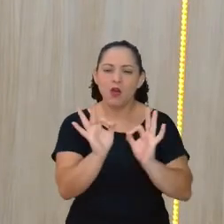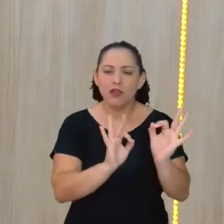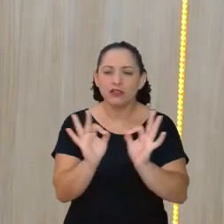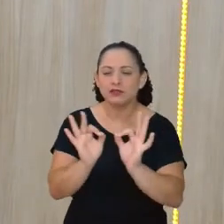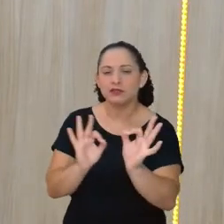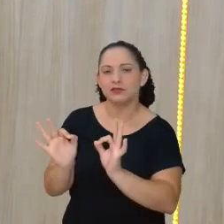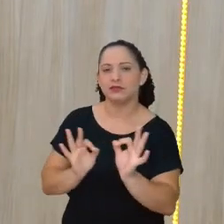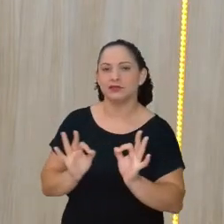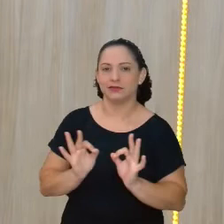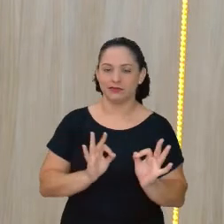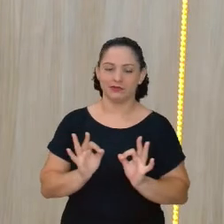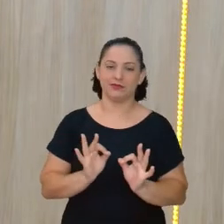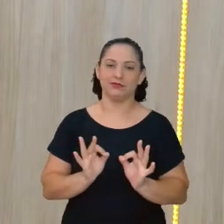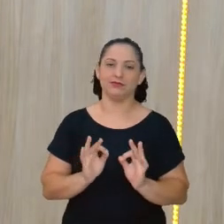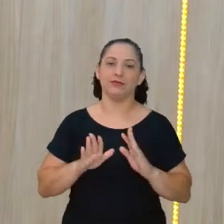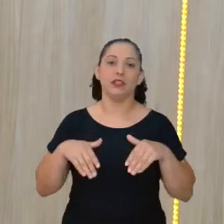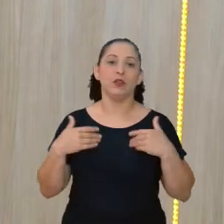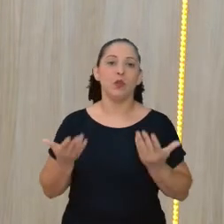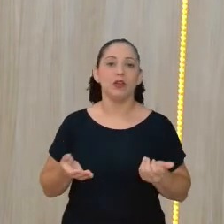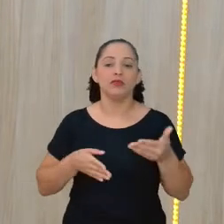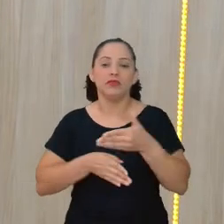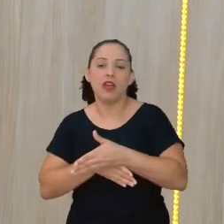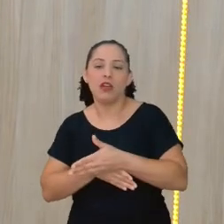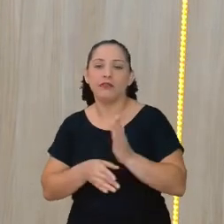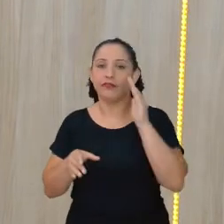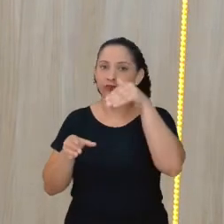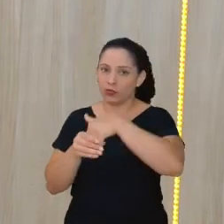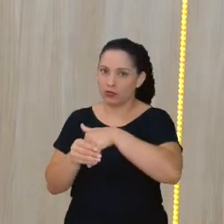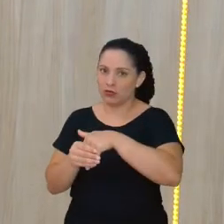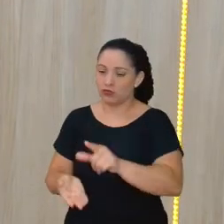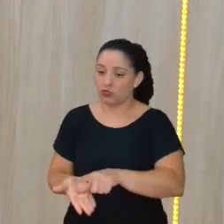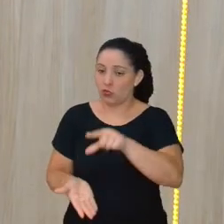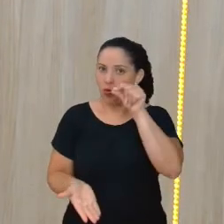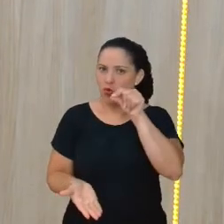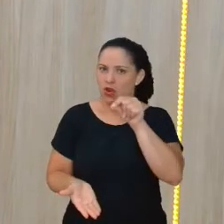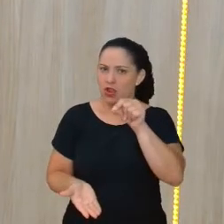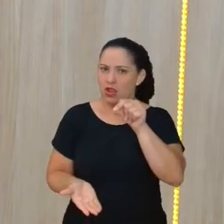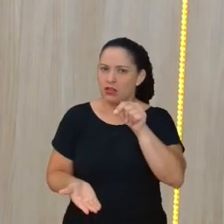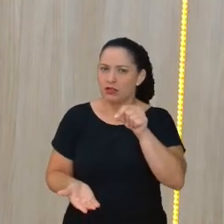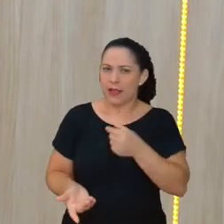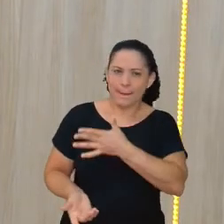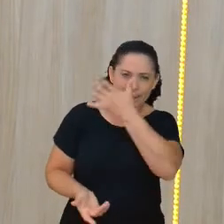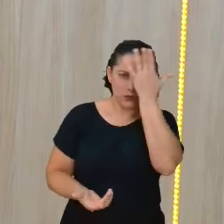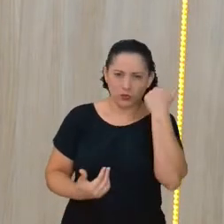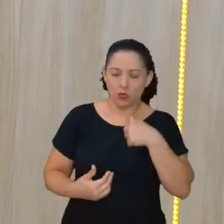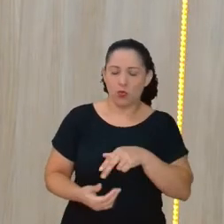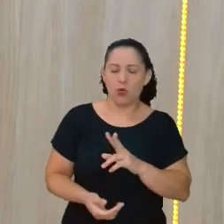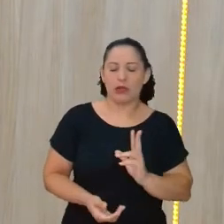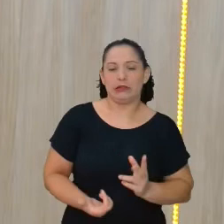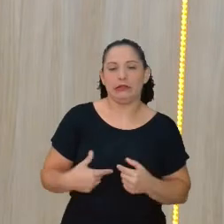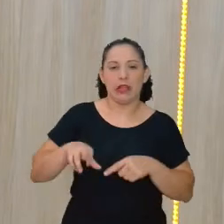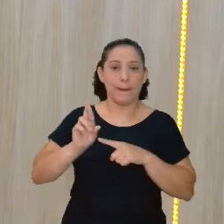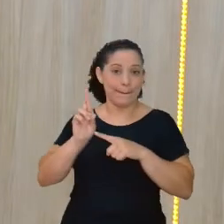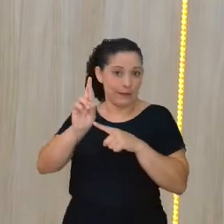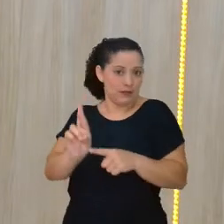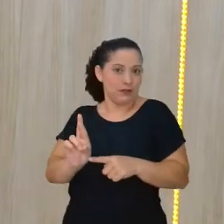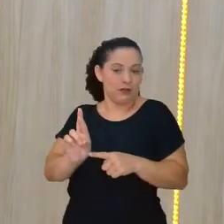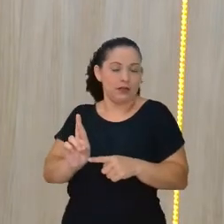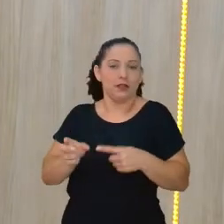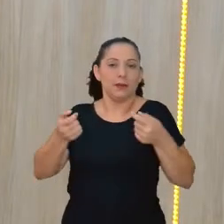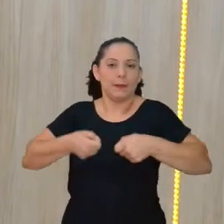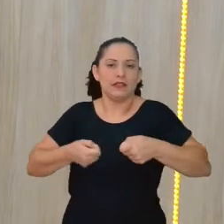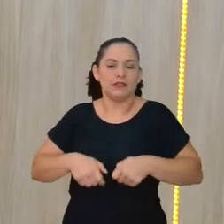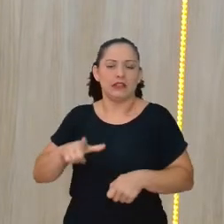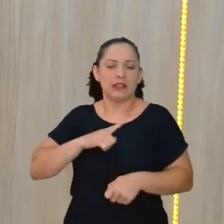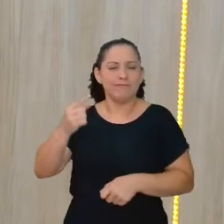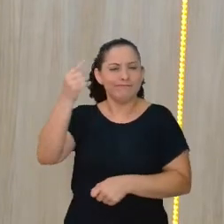organizar. Por isso que quando a gente vai escolher os nossos governantes, a gente precisa ter isso muito em mente. Ele vai